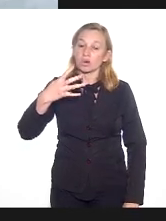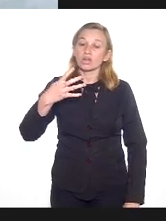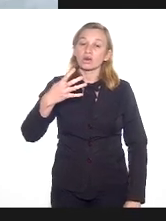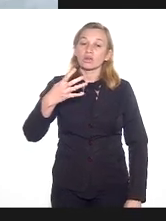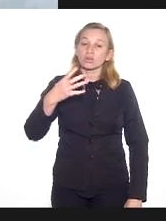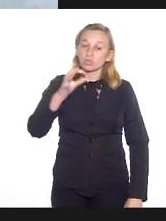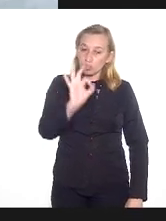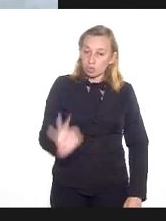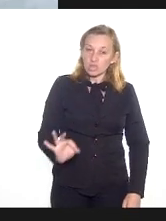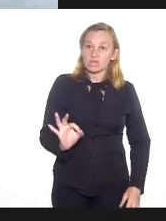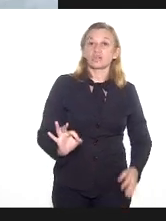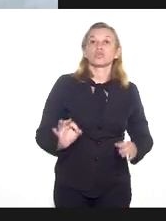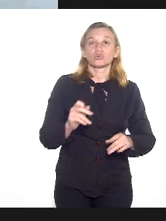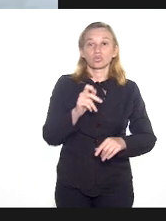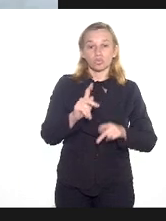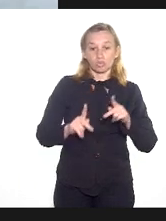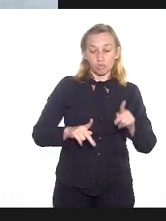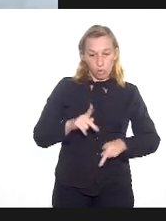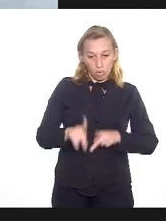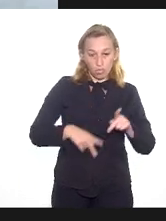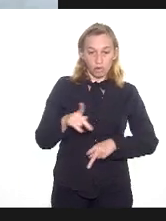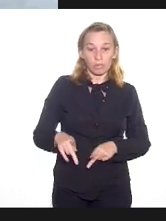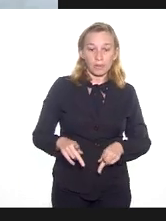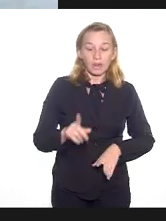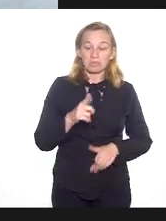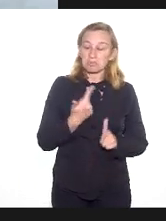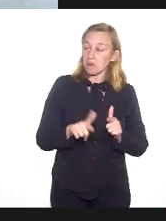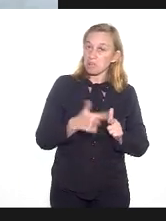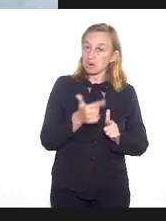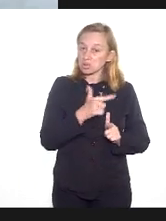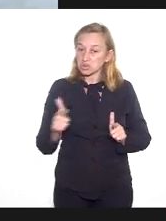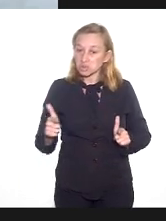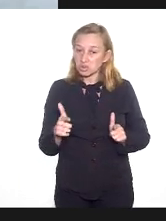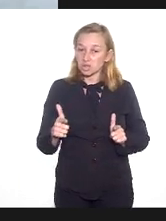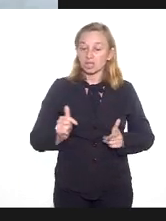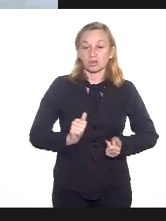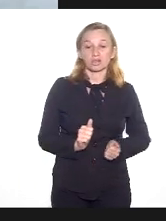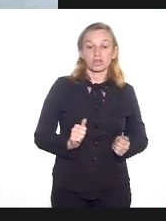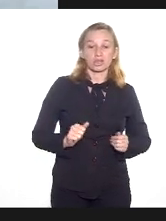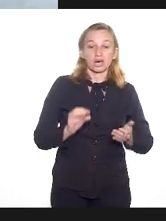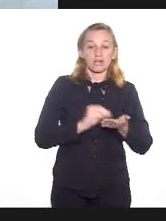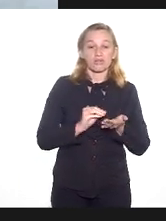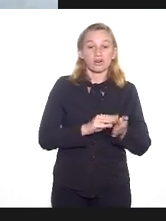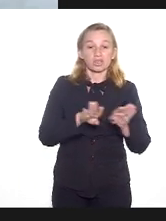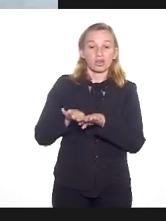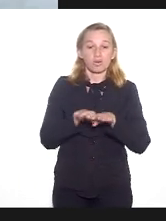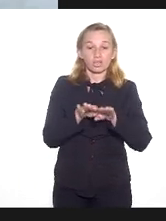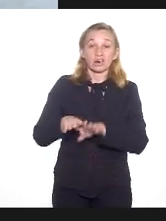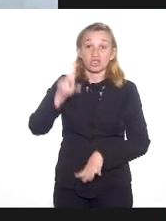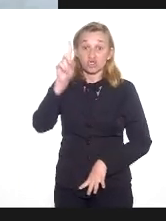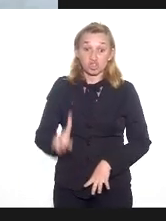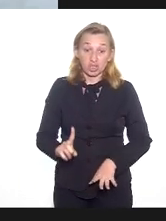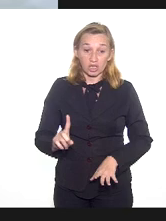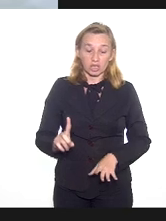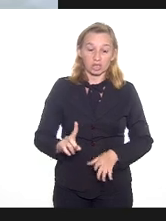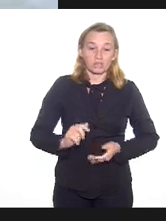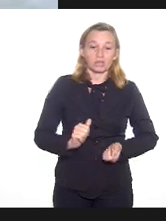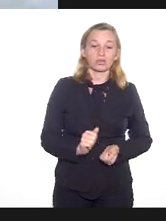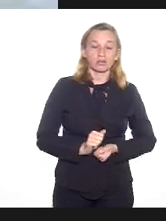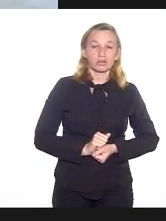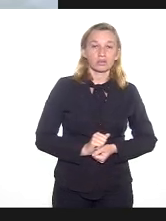1,4% da população. Se isso não é problema, a noção de equidade e igualdade do direito pátrio nos é